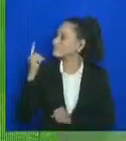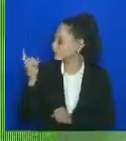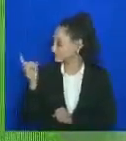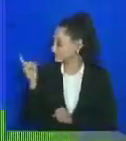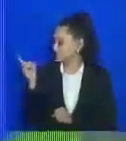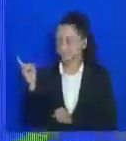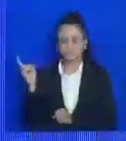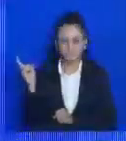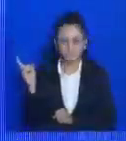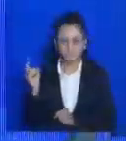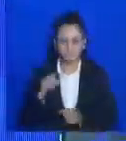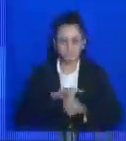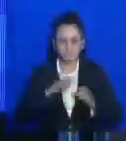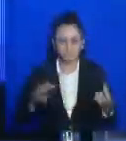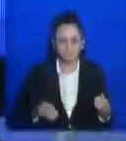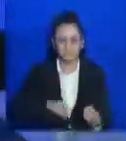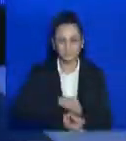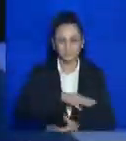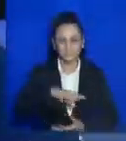Valendo.